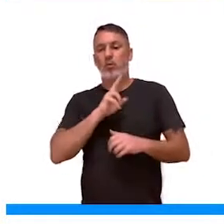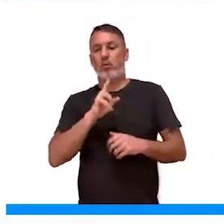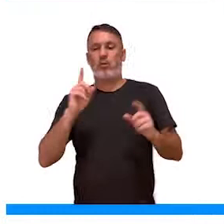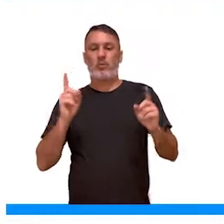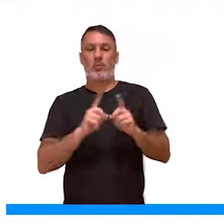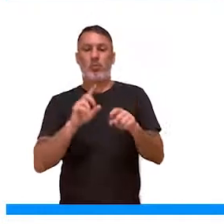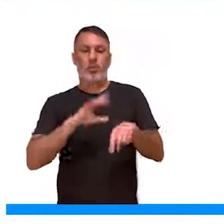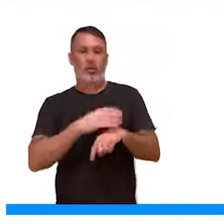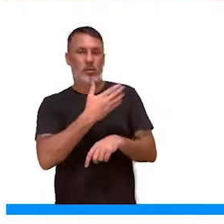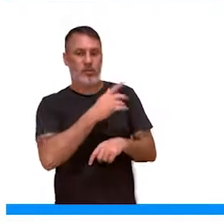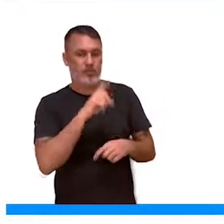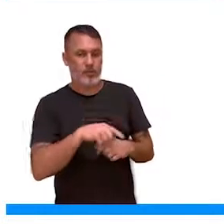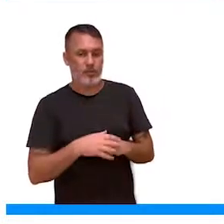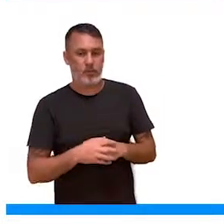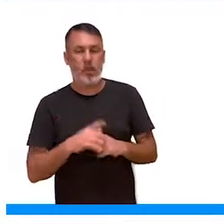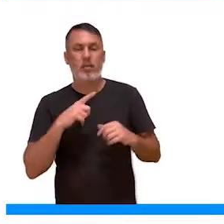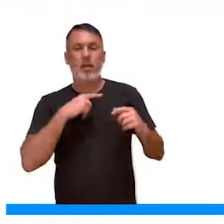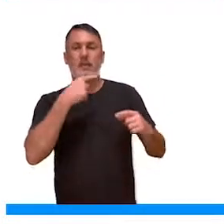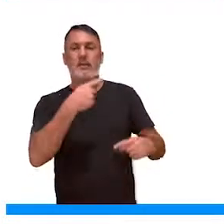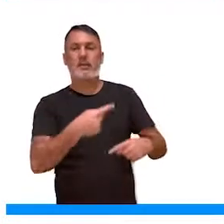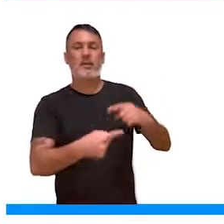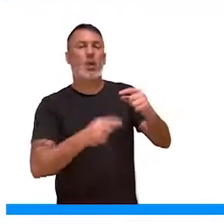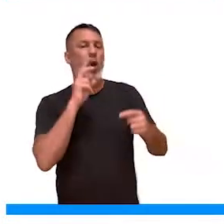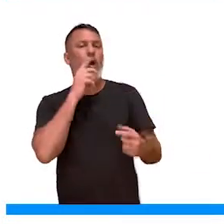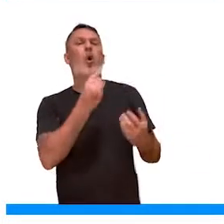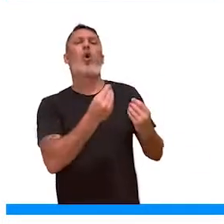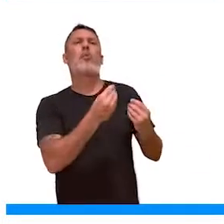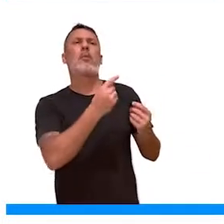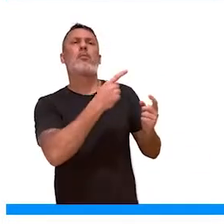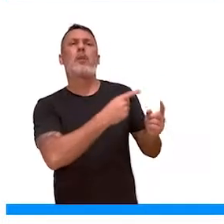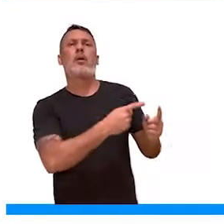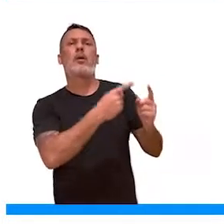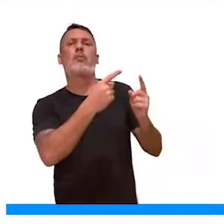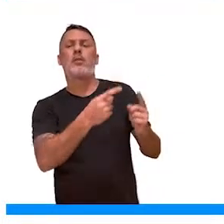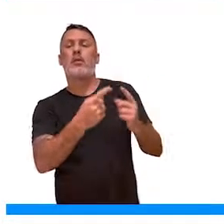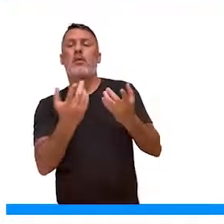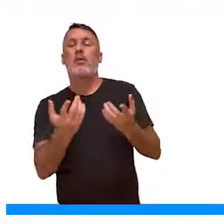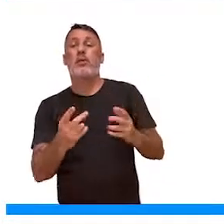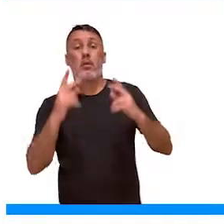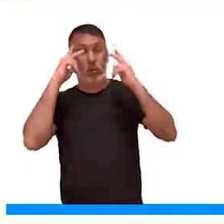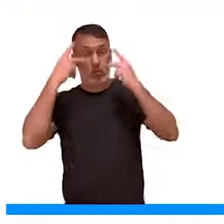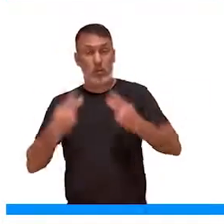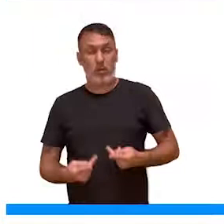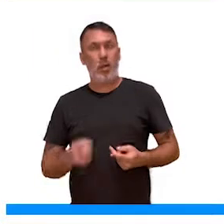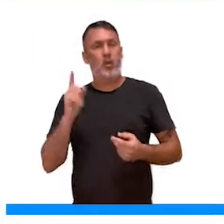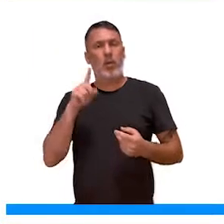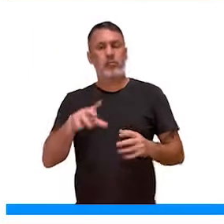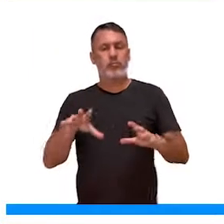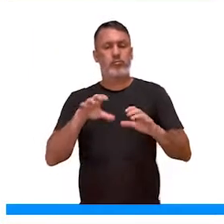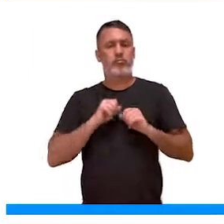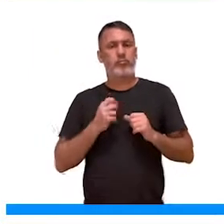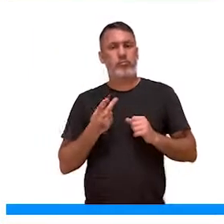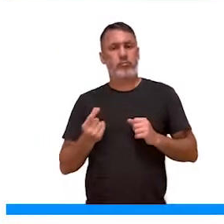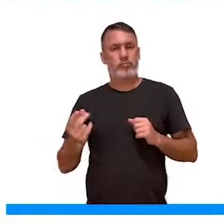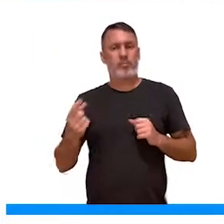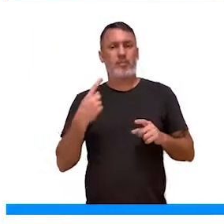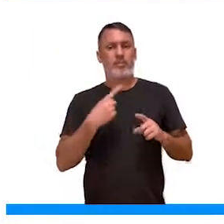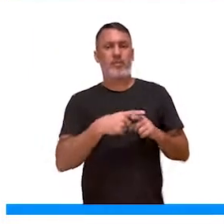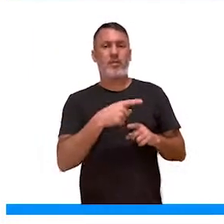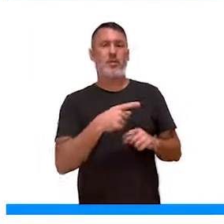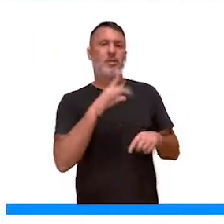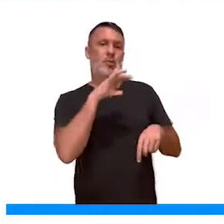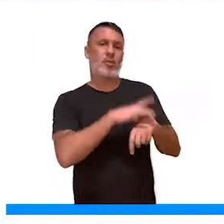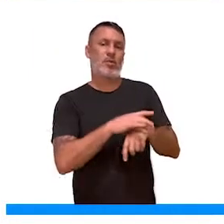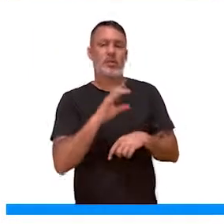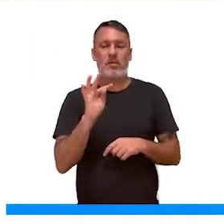é cisticercose. Então, no ciclo seria basicamente isso. O homem, ele vai ser o hospedeiro definitivo no caso